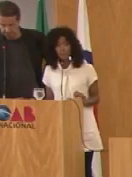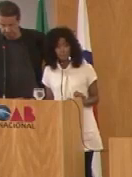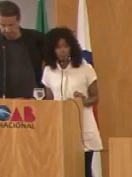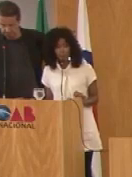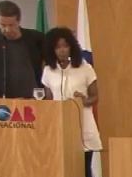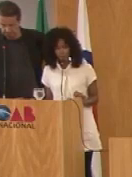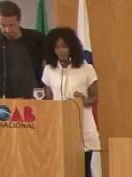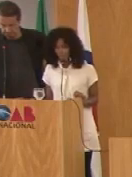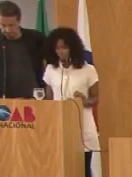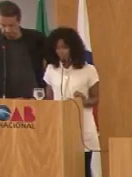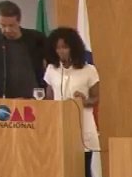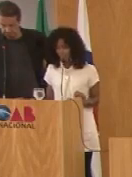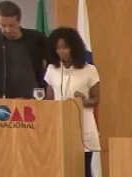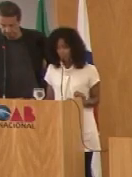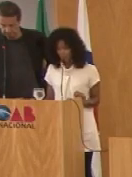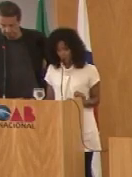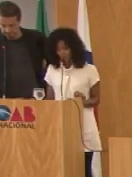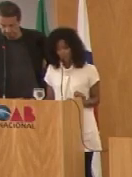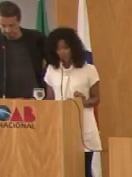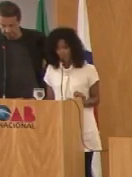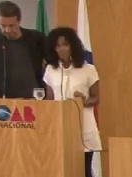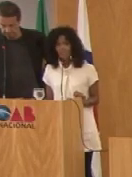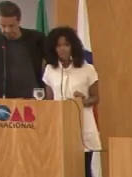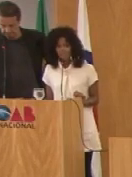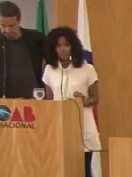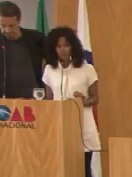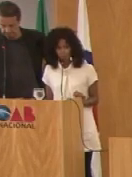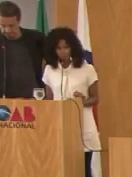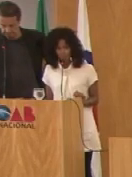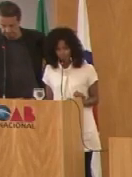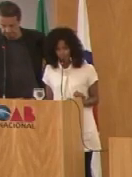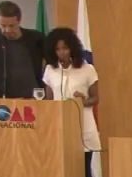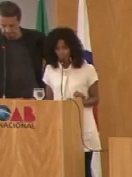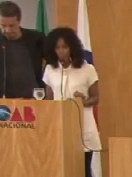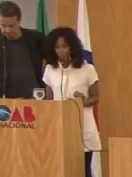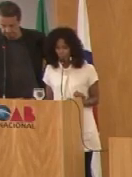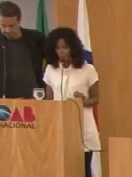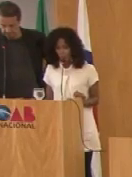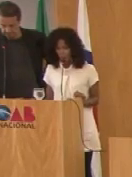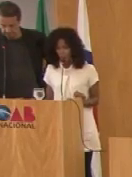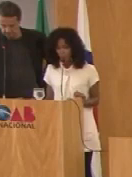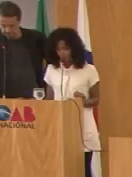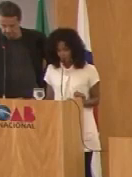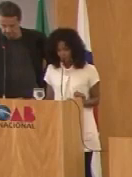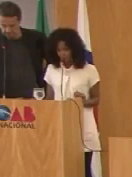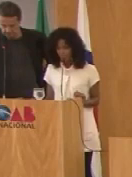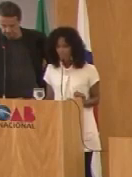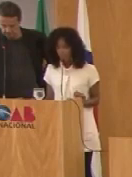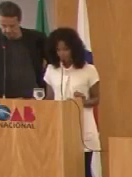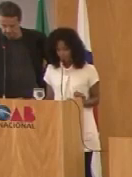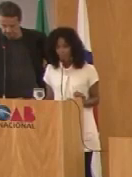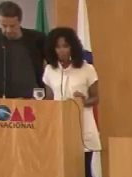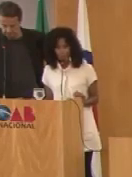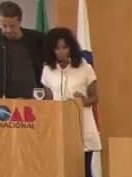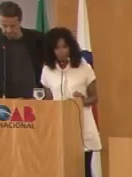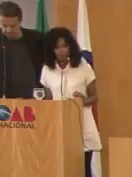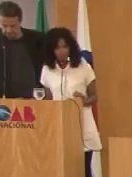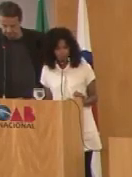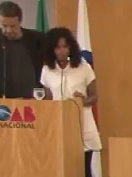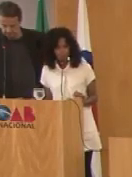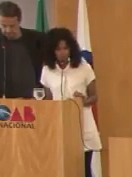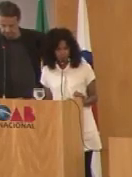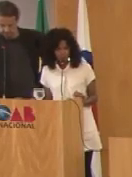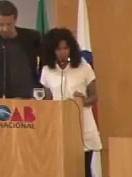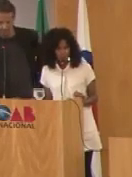sua pregação em defesa da justiça e da não violência. Dom Joel Portela, secretário-geral